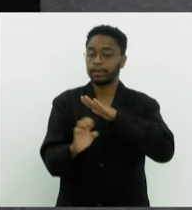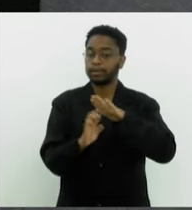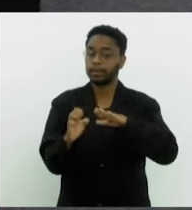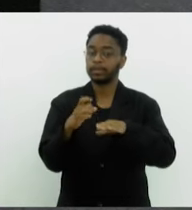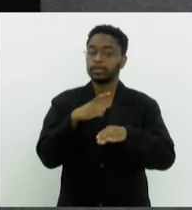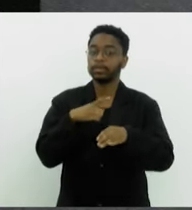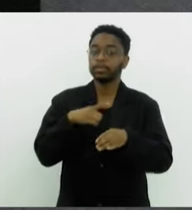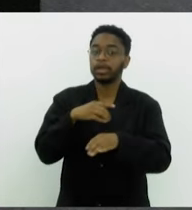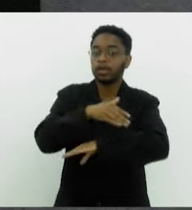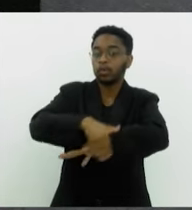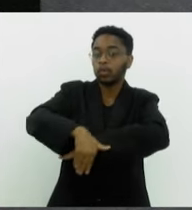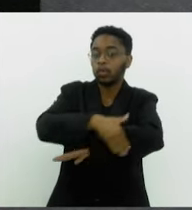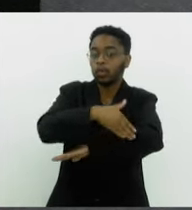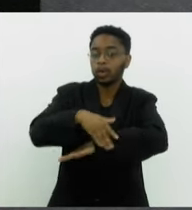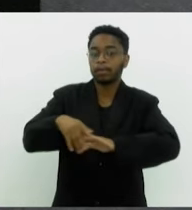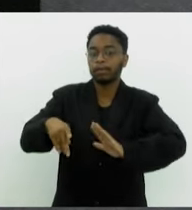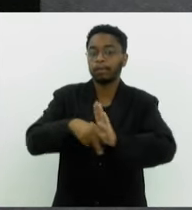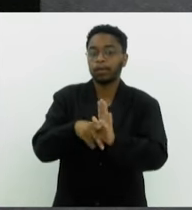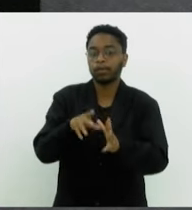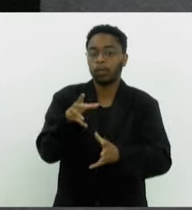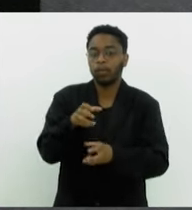no endereço do contador.